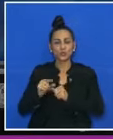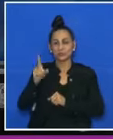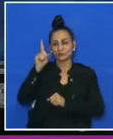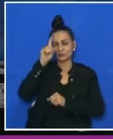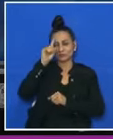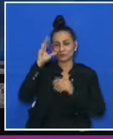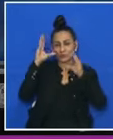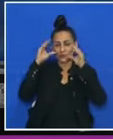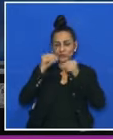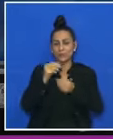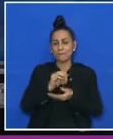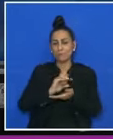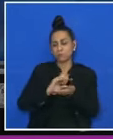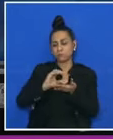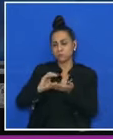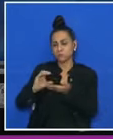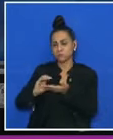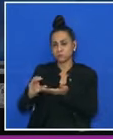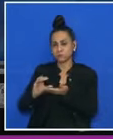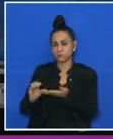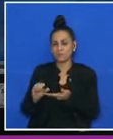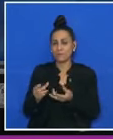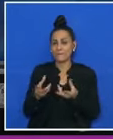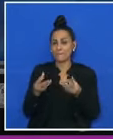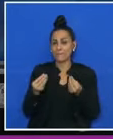noites, milhões em prêmios para você.